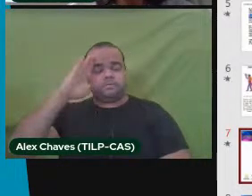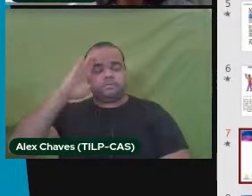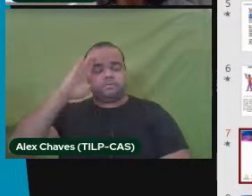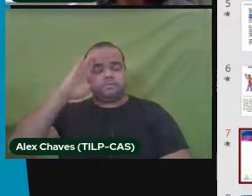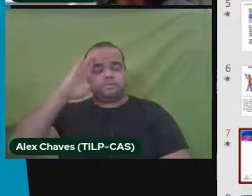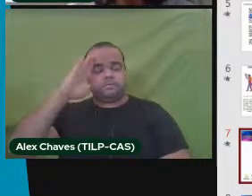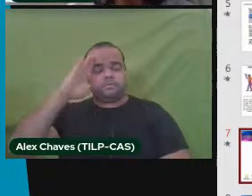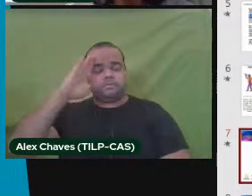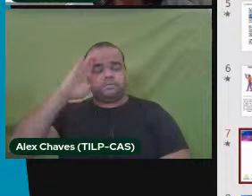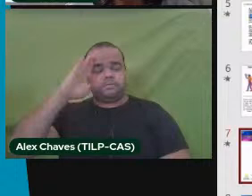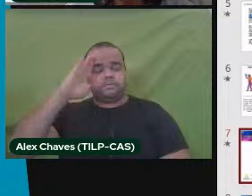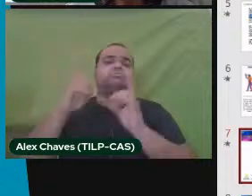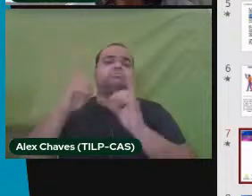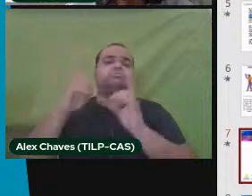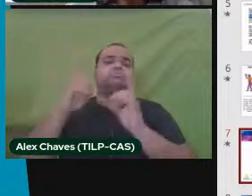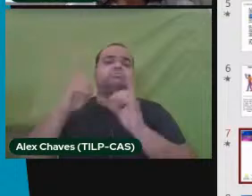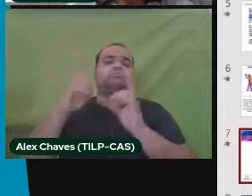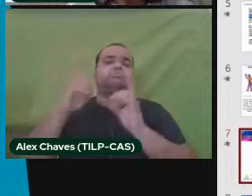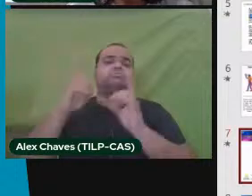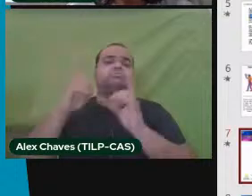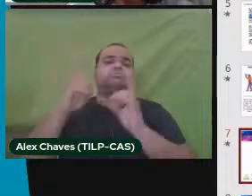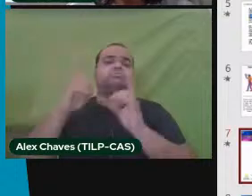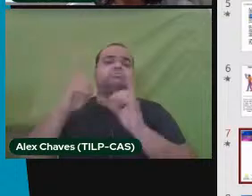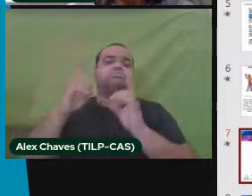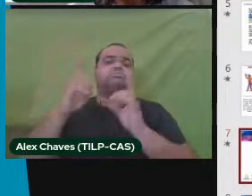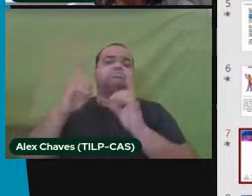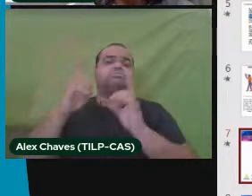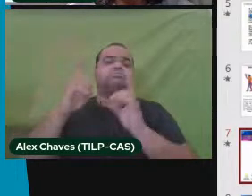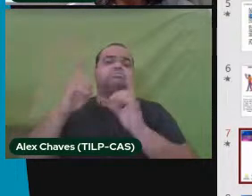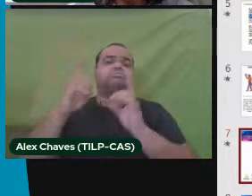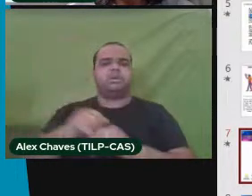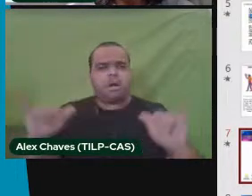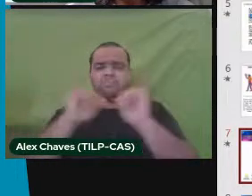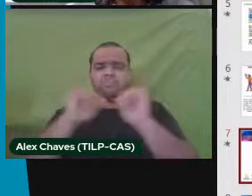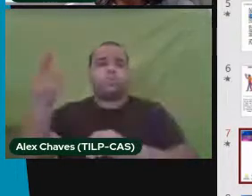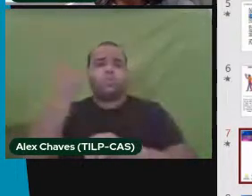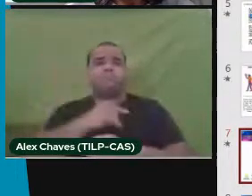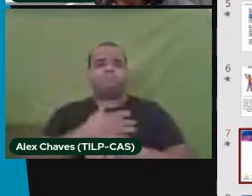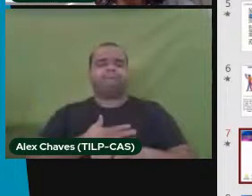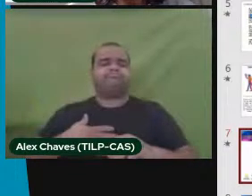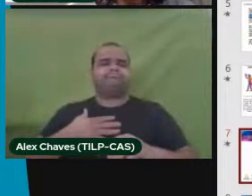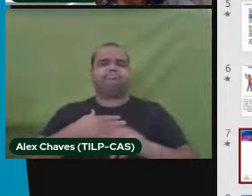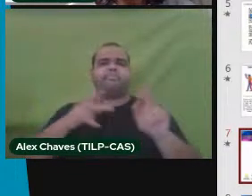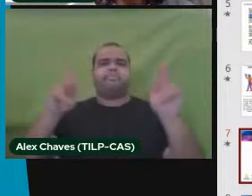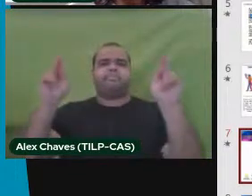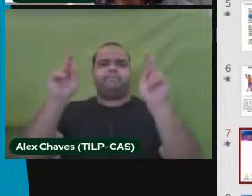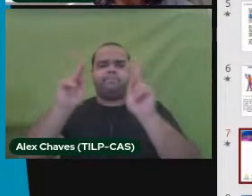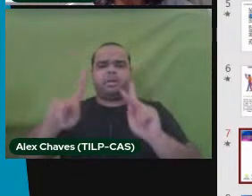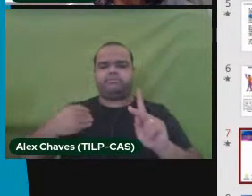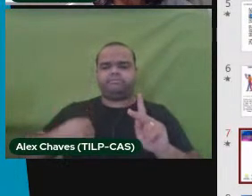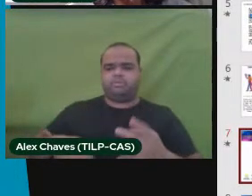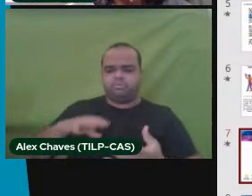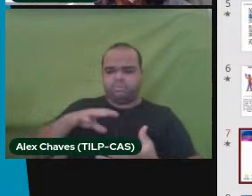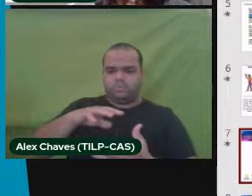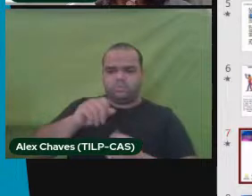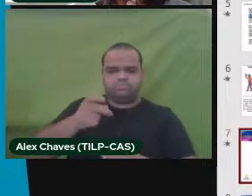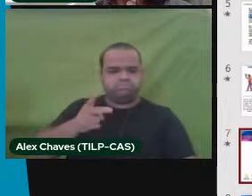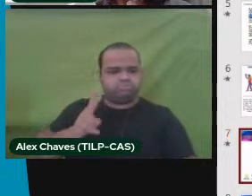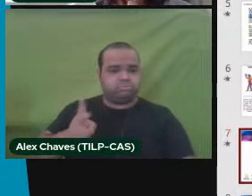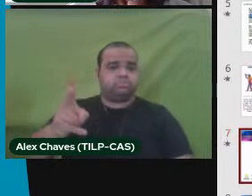pessoas devem ser educadas para a paz no mundo. É uma defesa